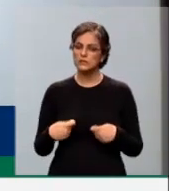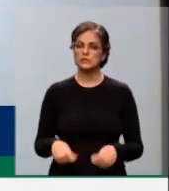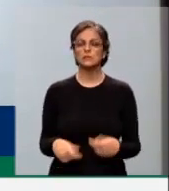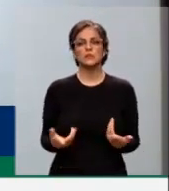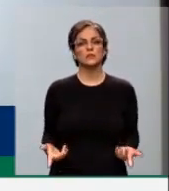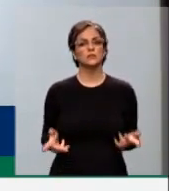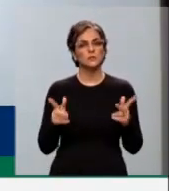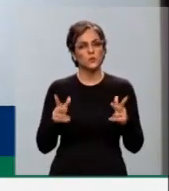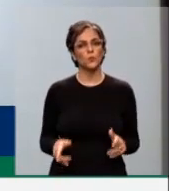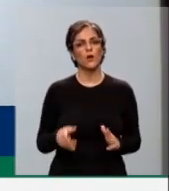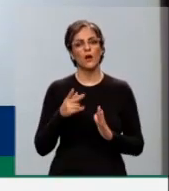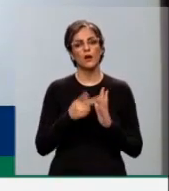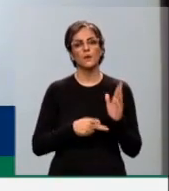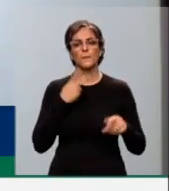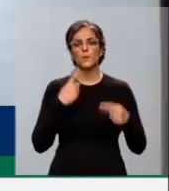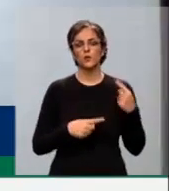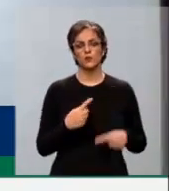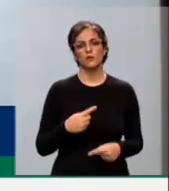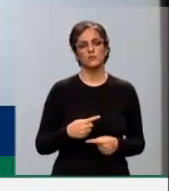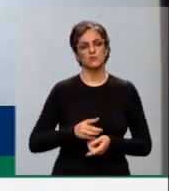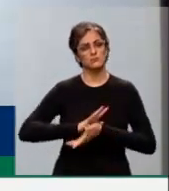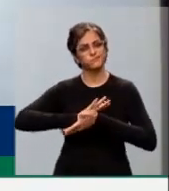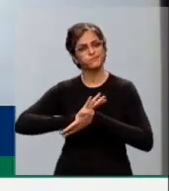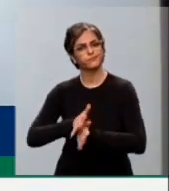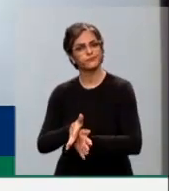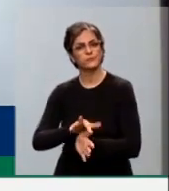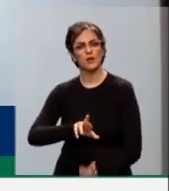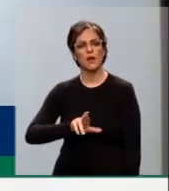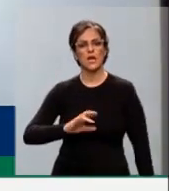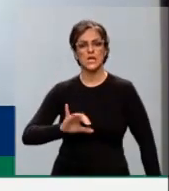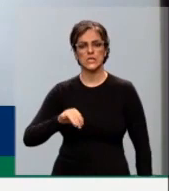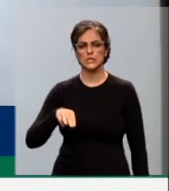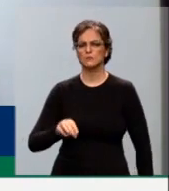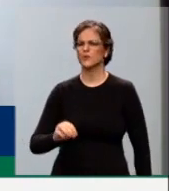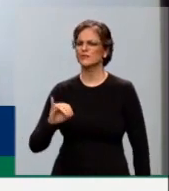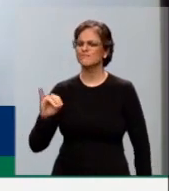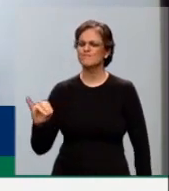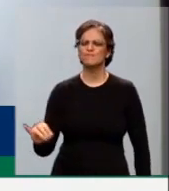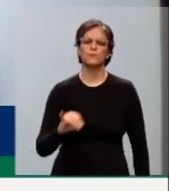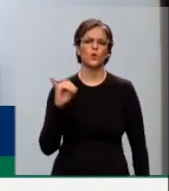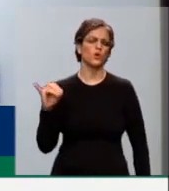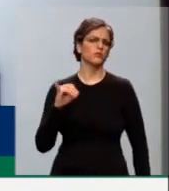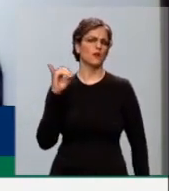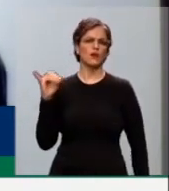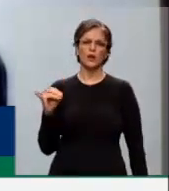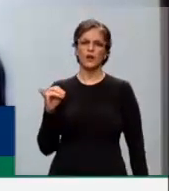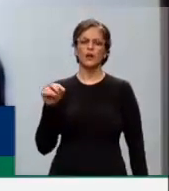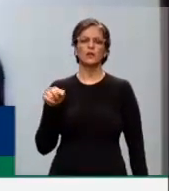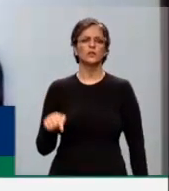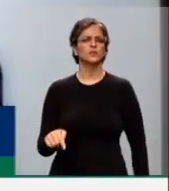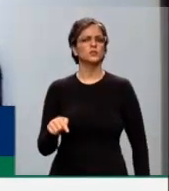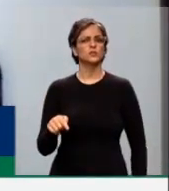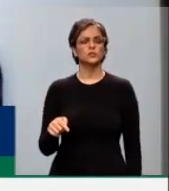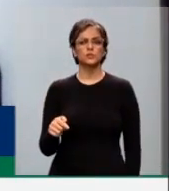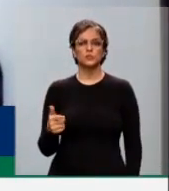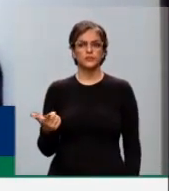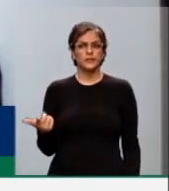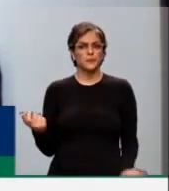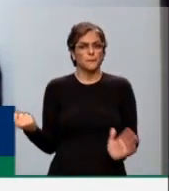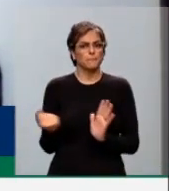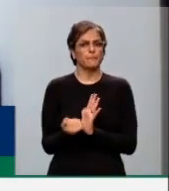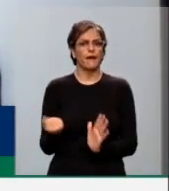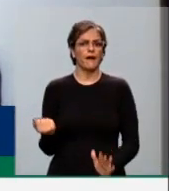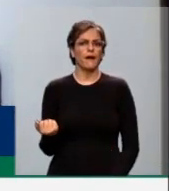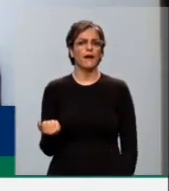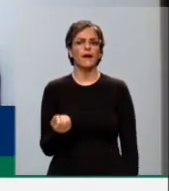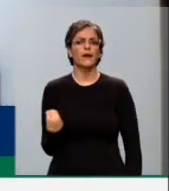política de que o racismo ele é um marcador importante para as condições de saúde, ele era um determinante